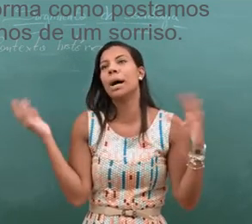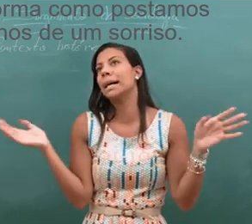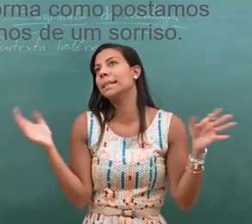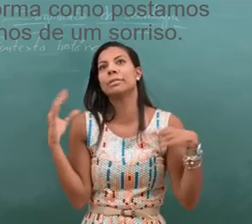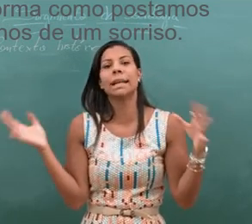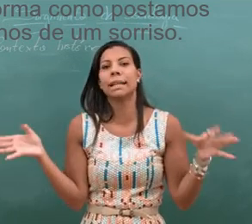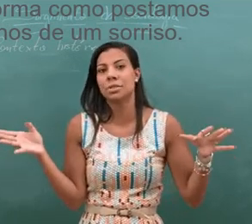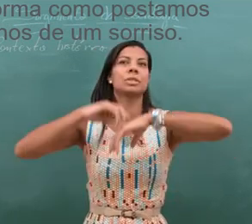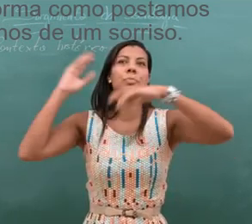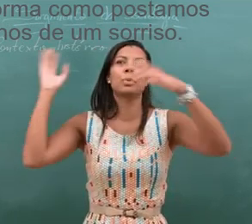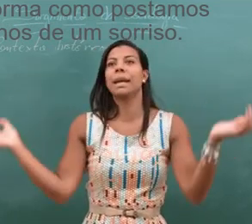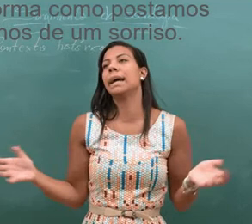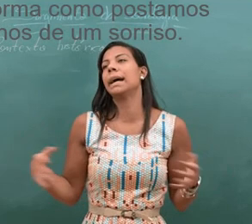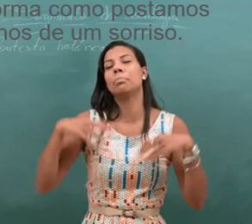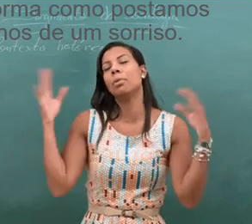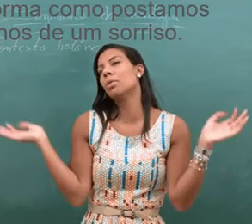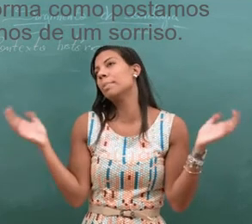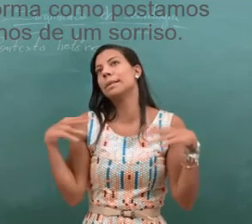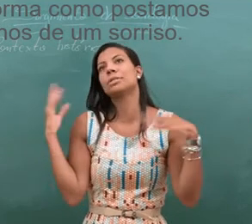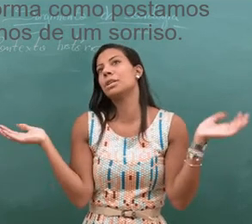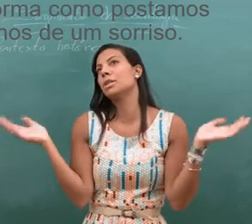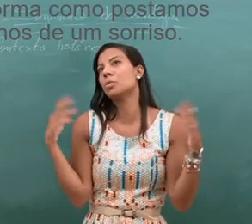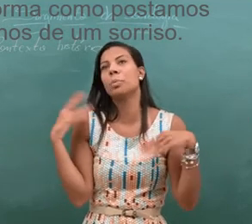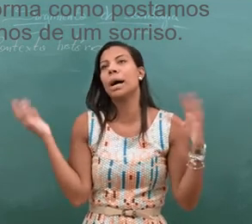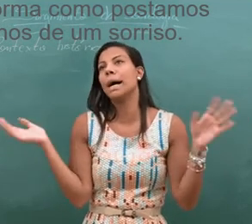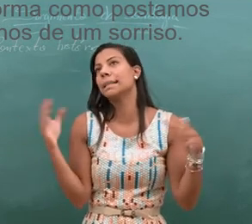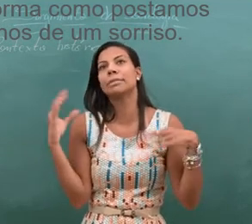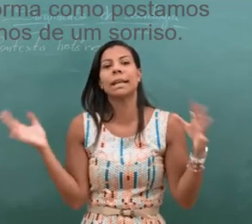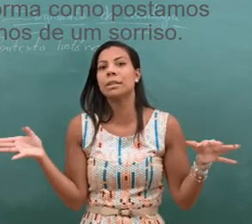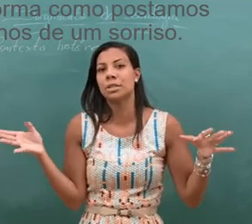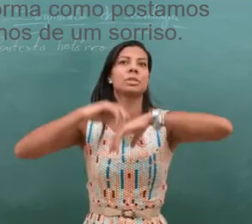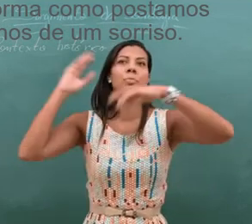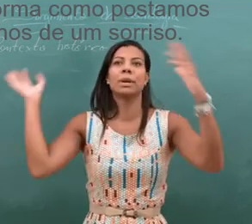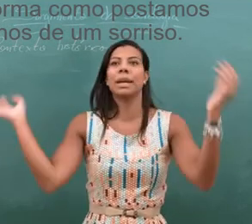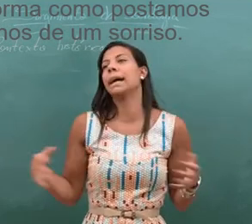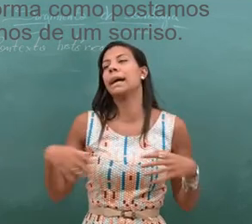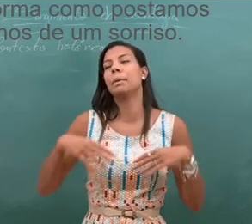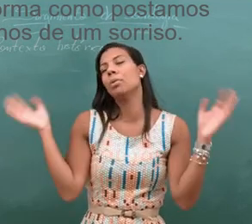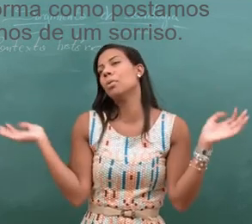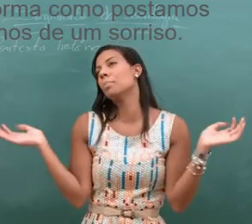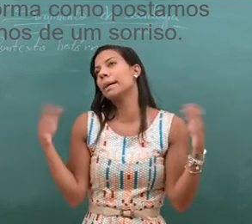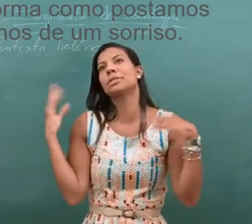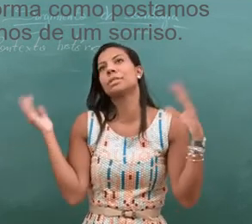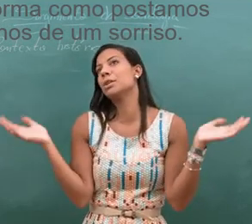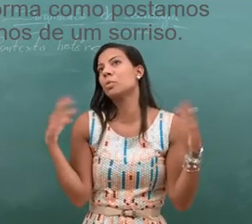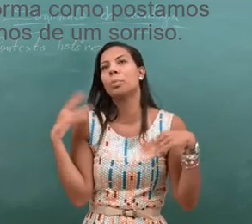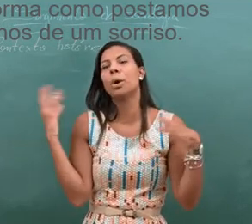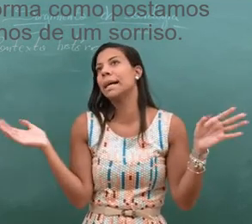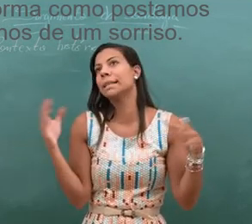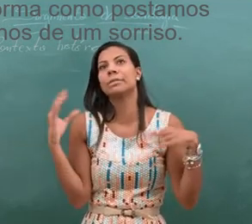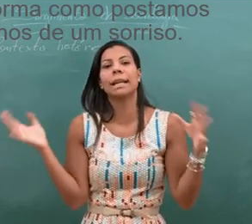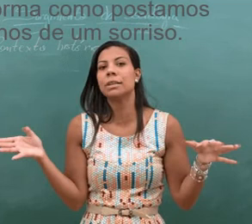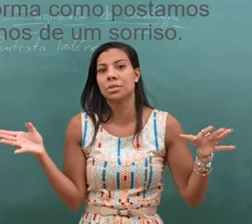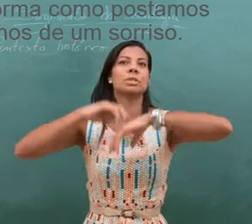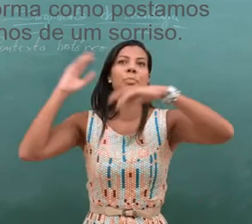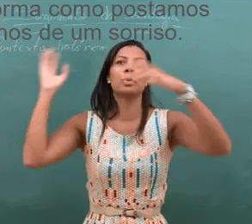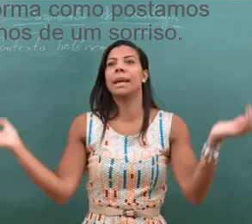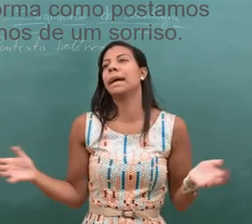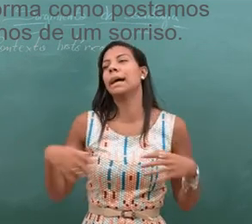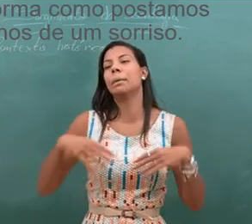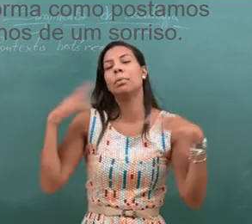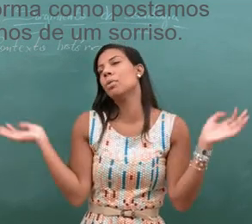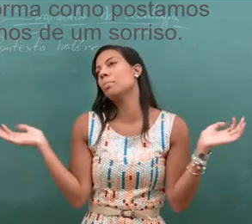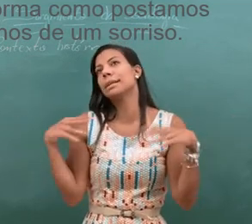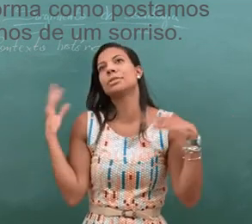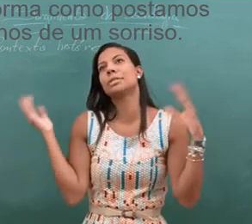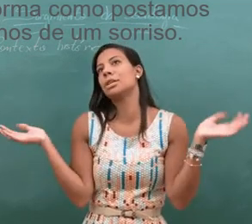compartilha conosco do mesmo código, né? Ou seja, às vezes nós estamos nos comunicando com uma pessoa que não